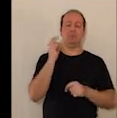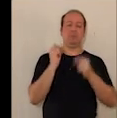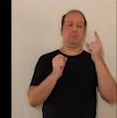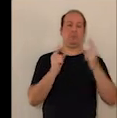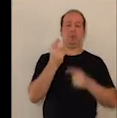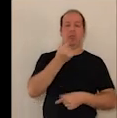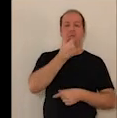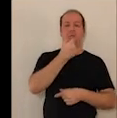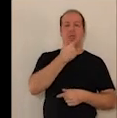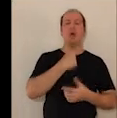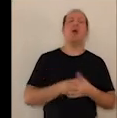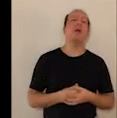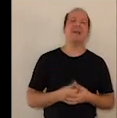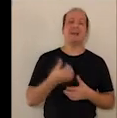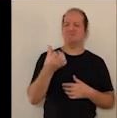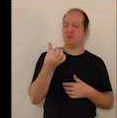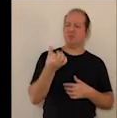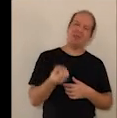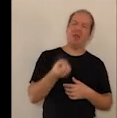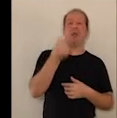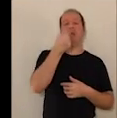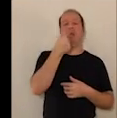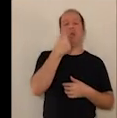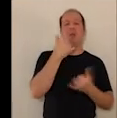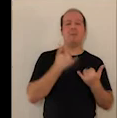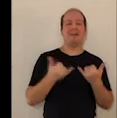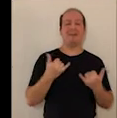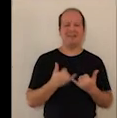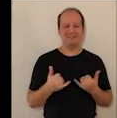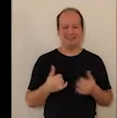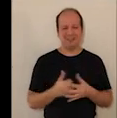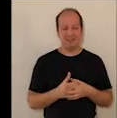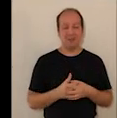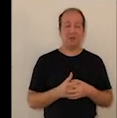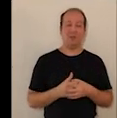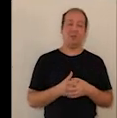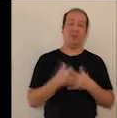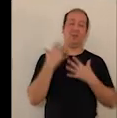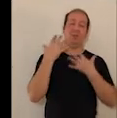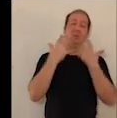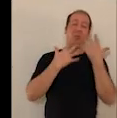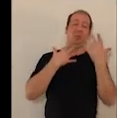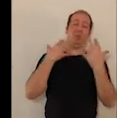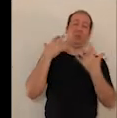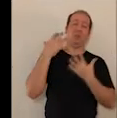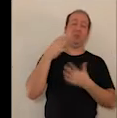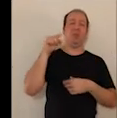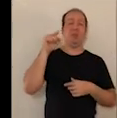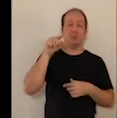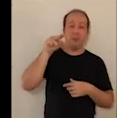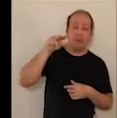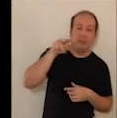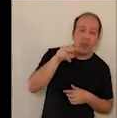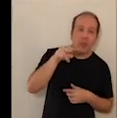Vou pôr logo meia dúzia de uma vez para que o senhor pareça realmente em extremis. Isso irá impressioná-los, eu